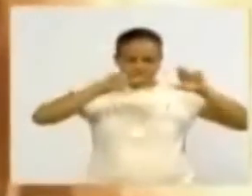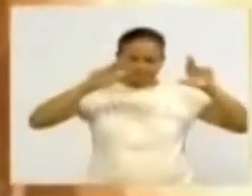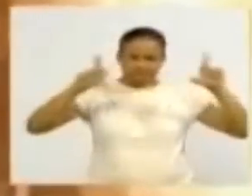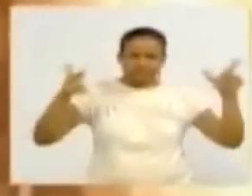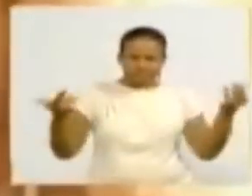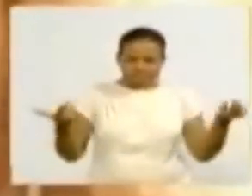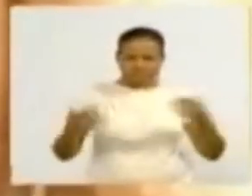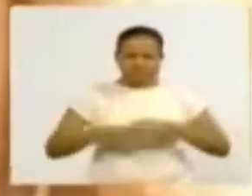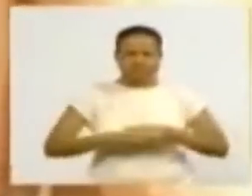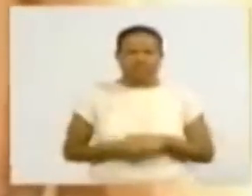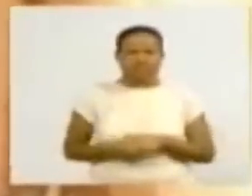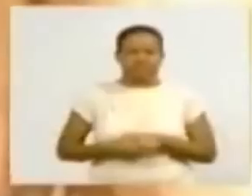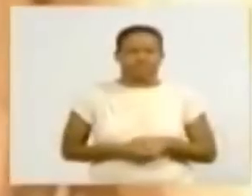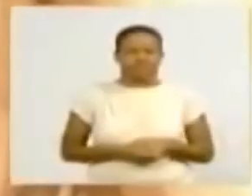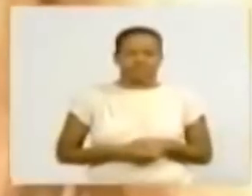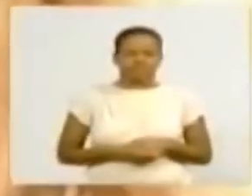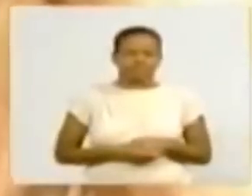de paradoxos?